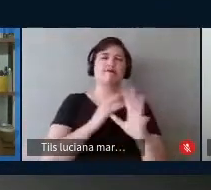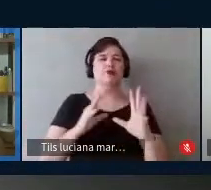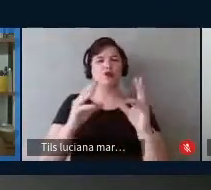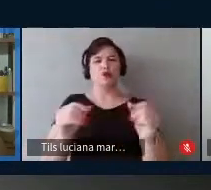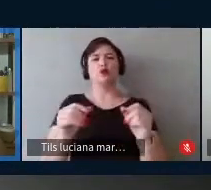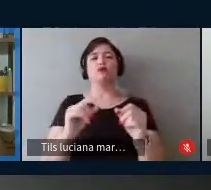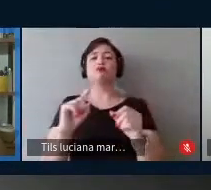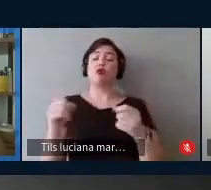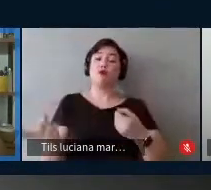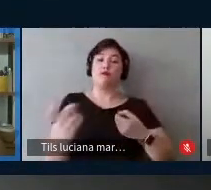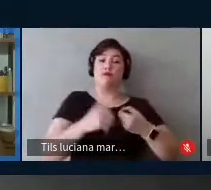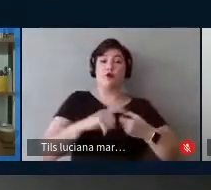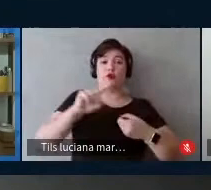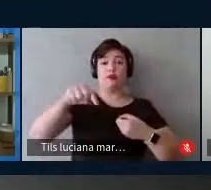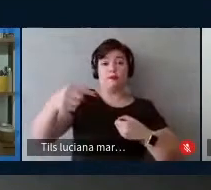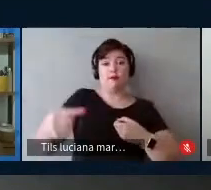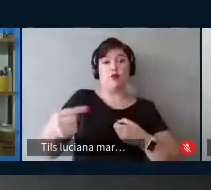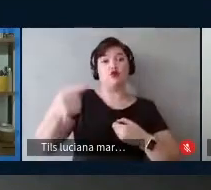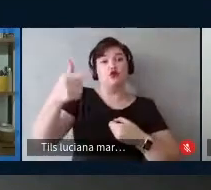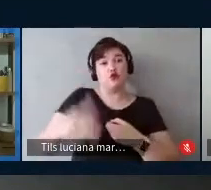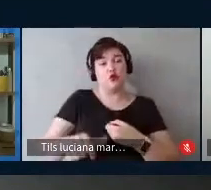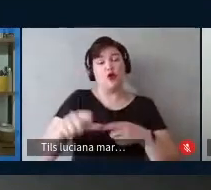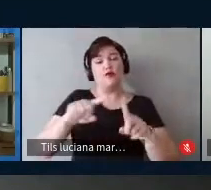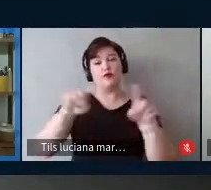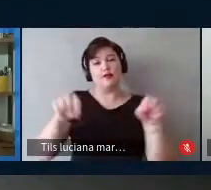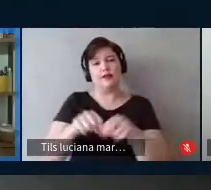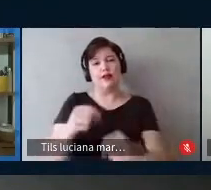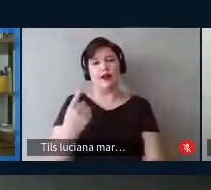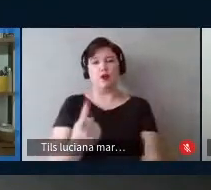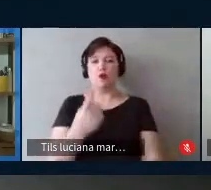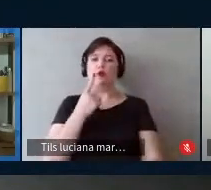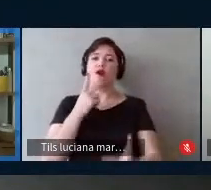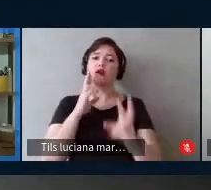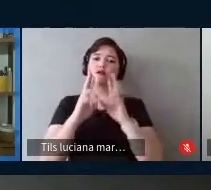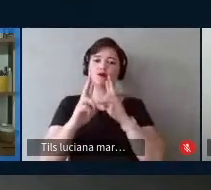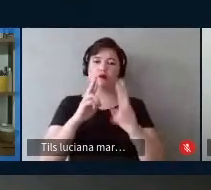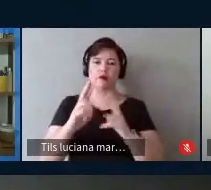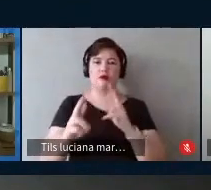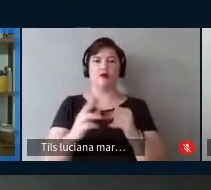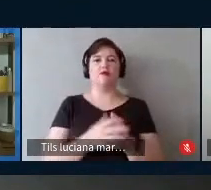nós voltamos, a banca volta para a sala 1, com o resultado